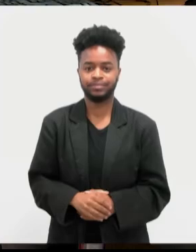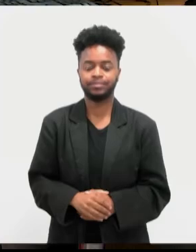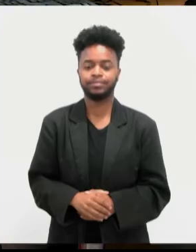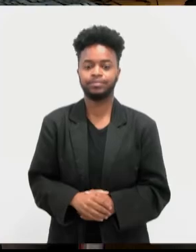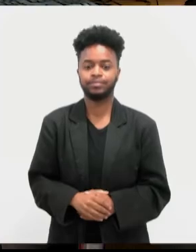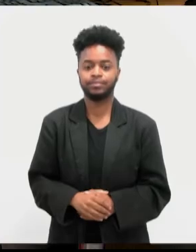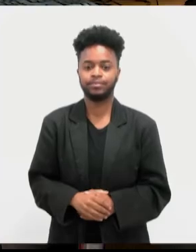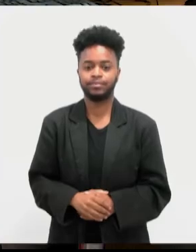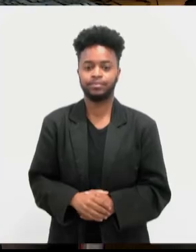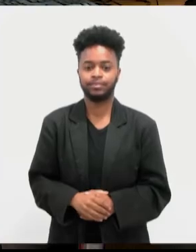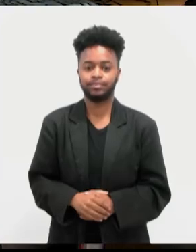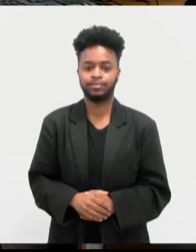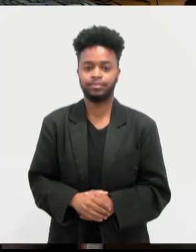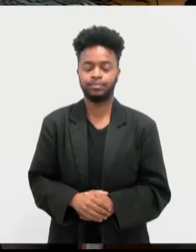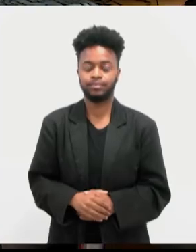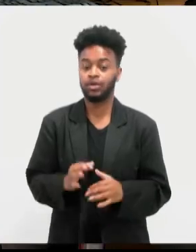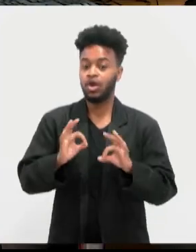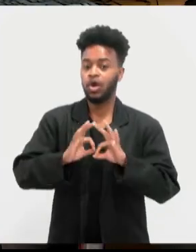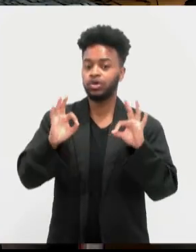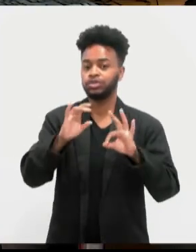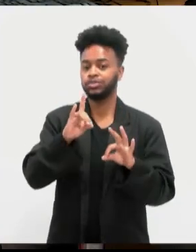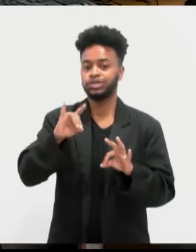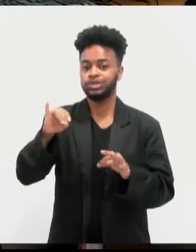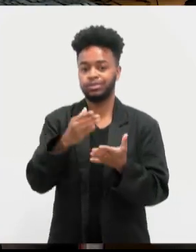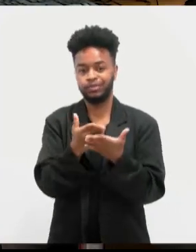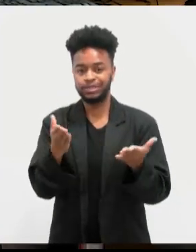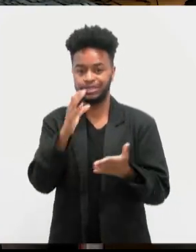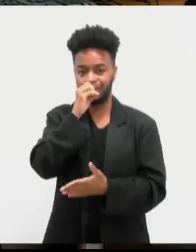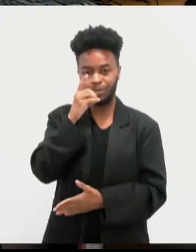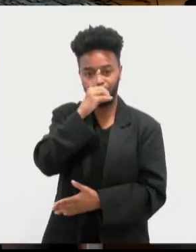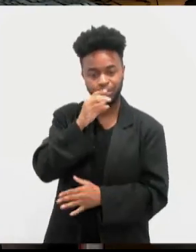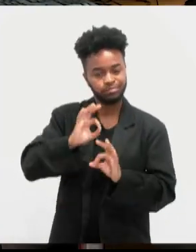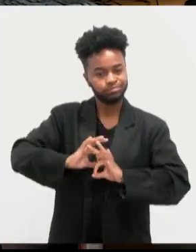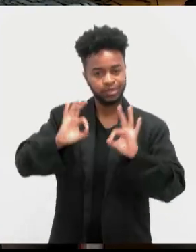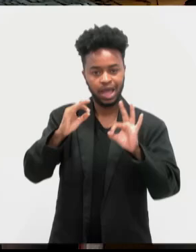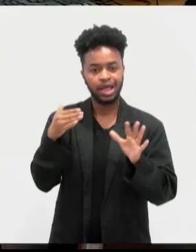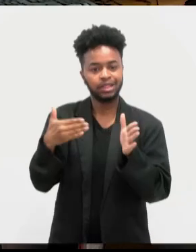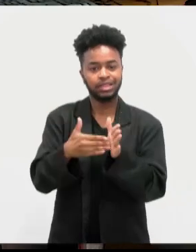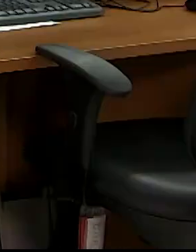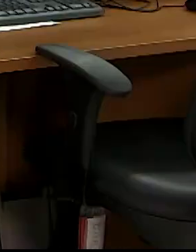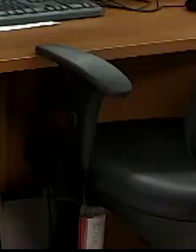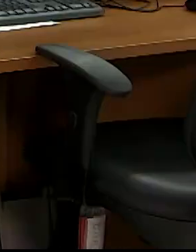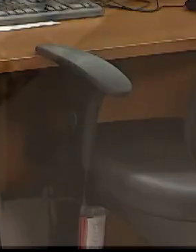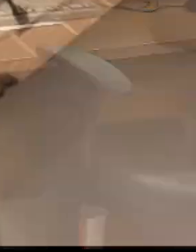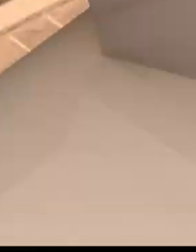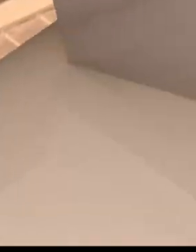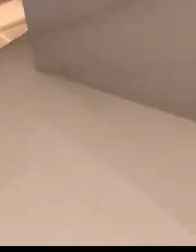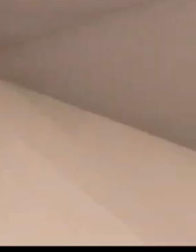tvalerj@alerj.rj.gov.br. Um ótimo final de semana para você e até a próxima!